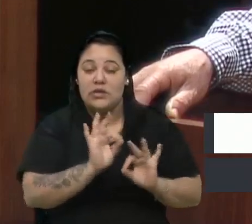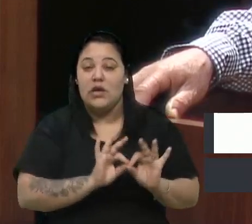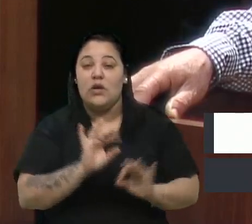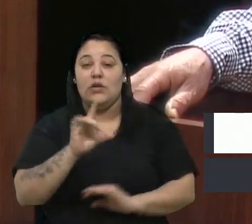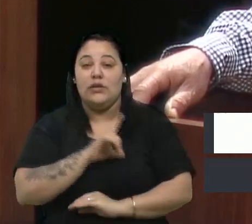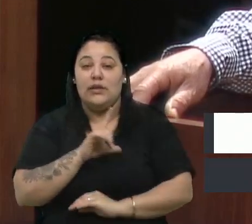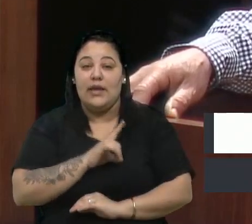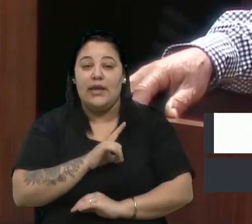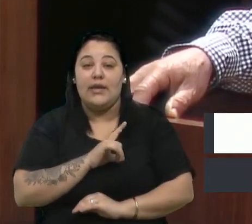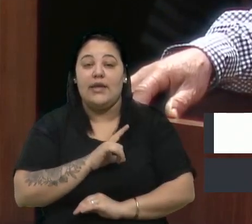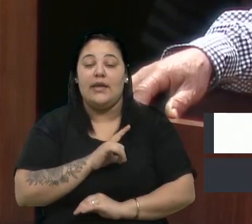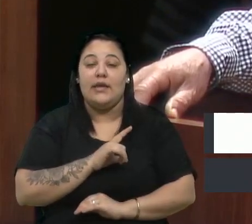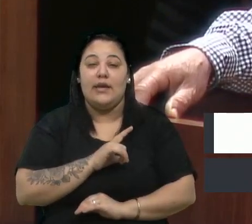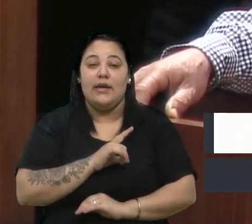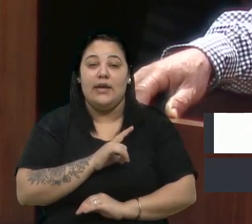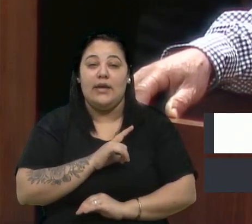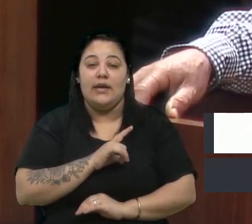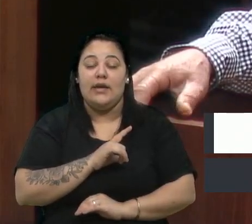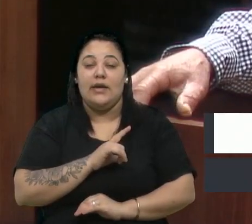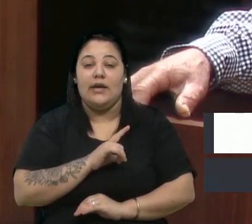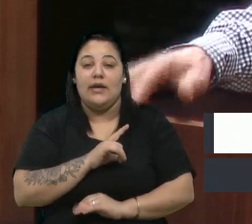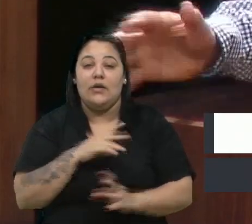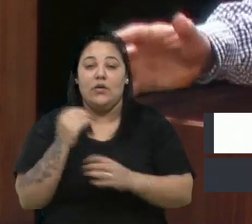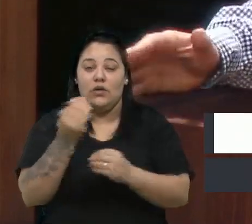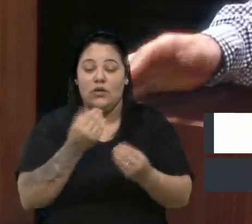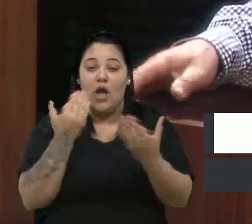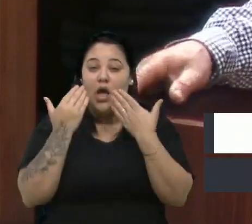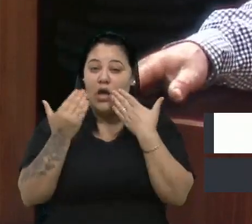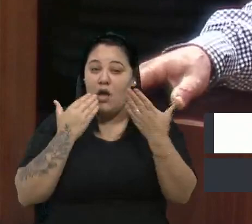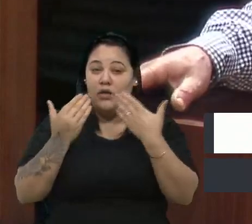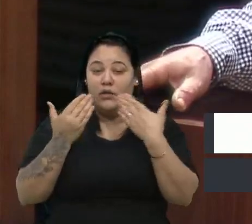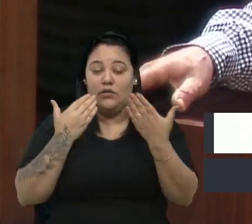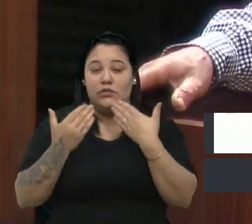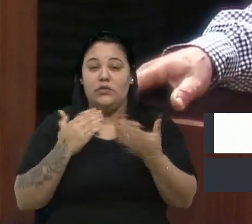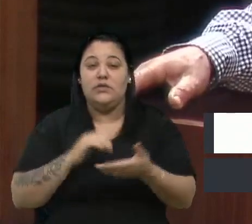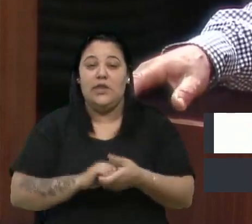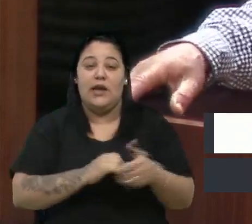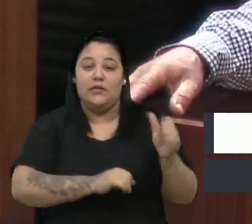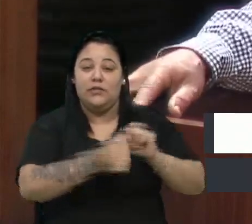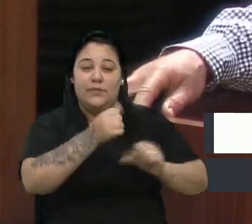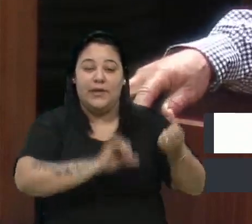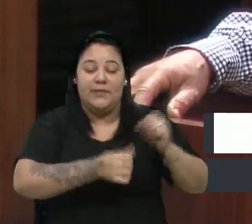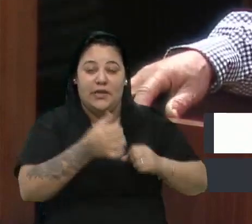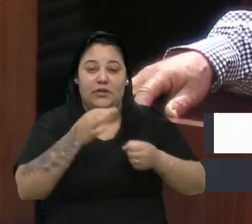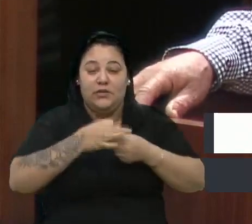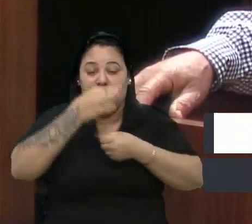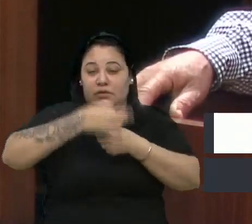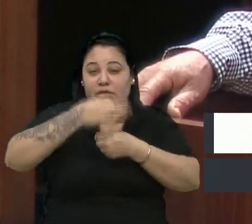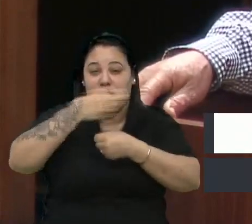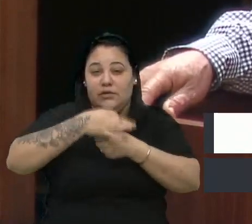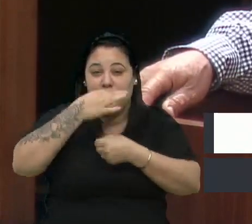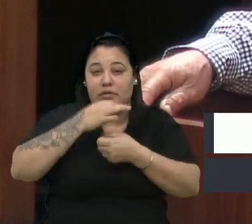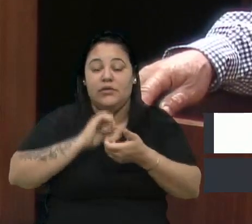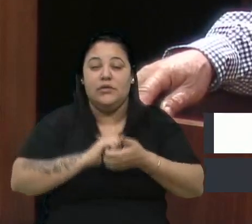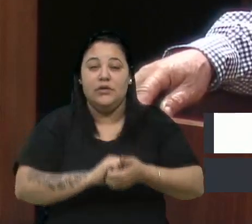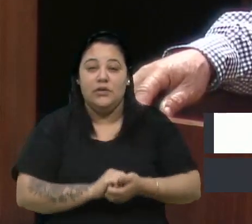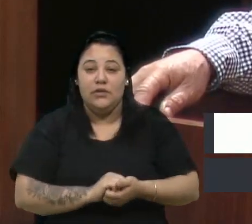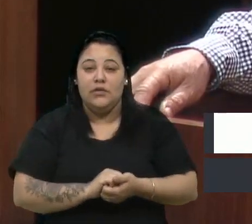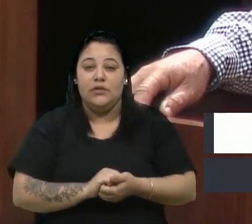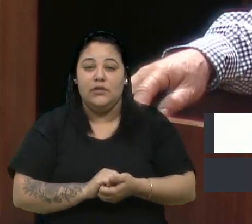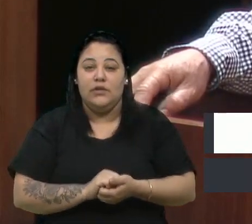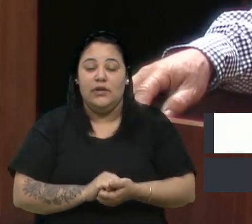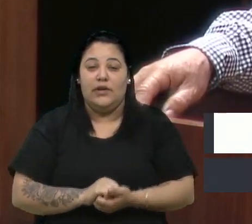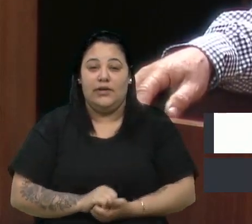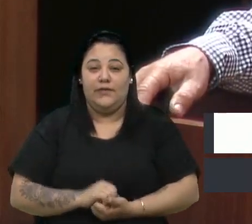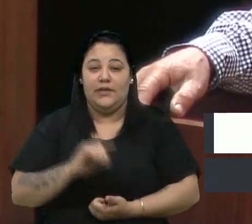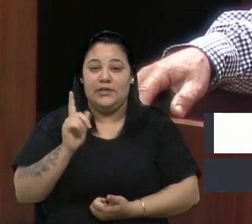Existem ainda muitas dúvidas em a qualidade da uva, depende muito de tempo, o rezador está aqui, nós sabemos disso.